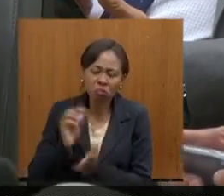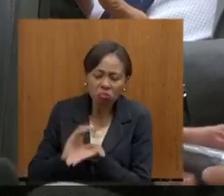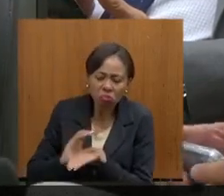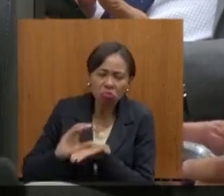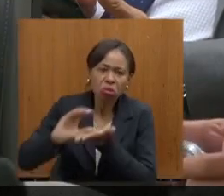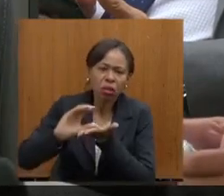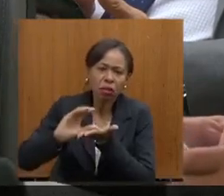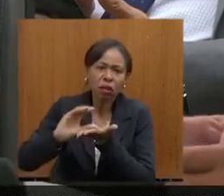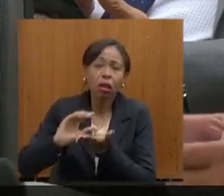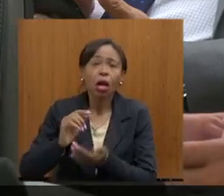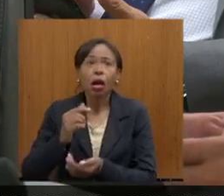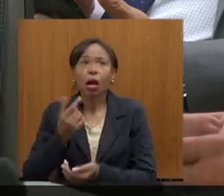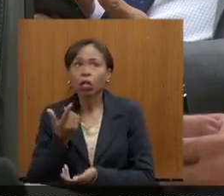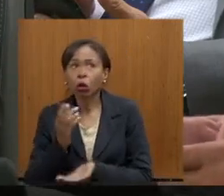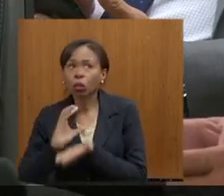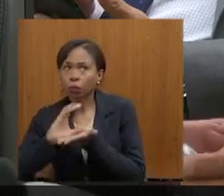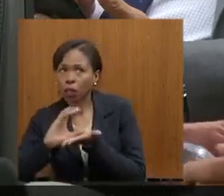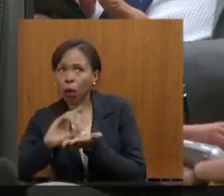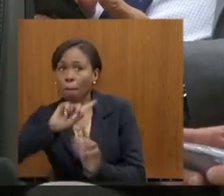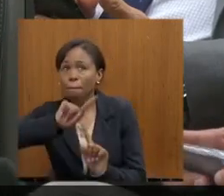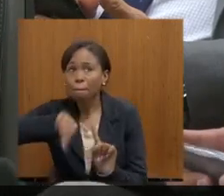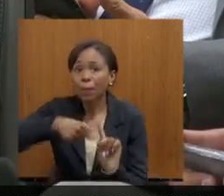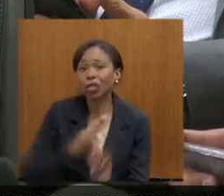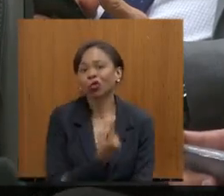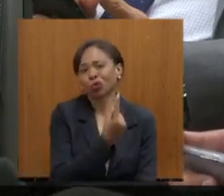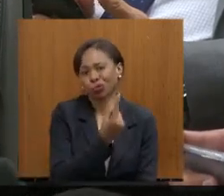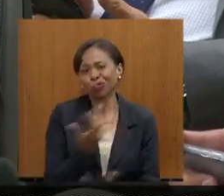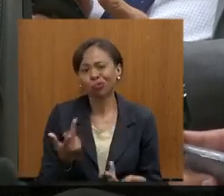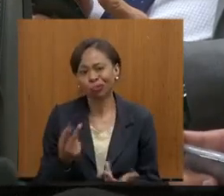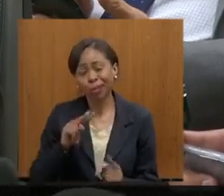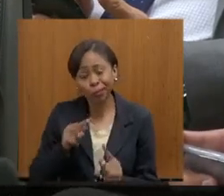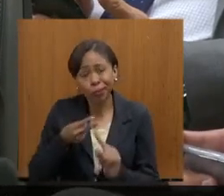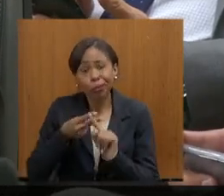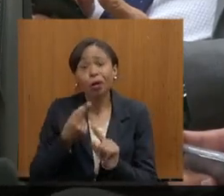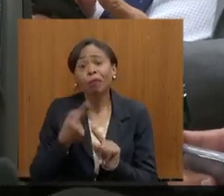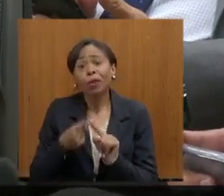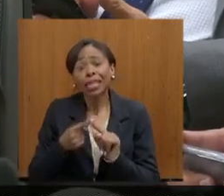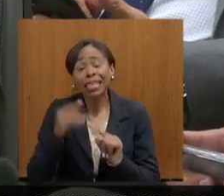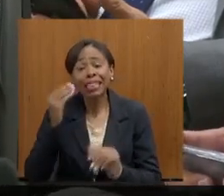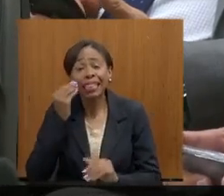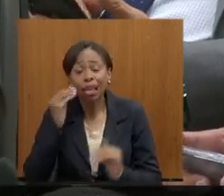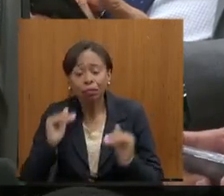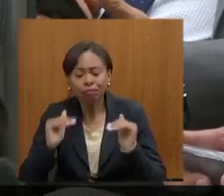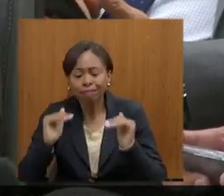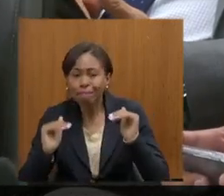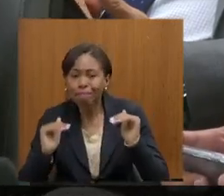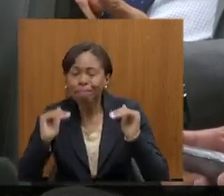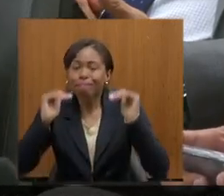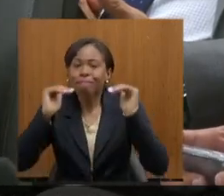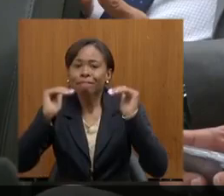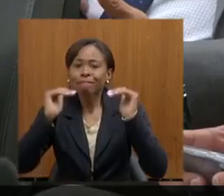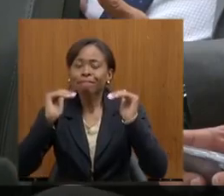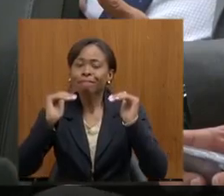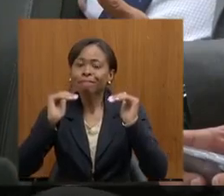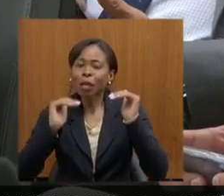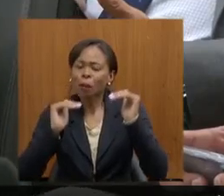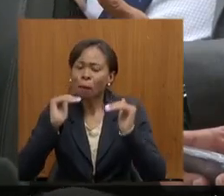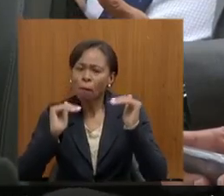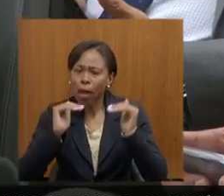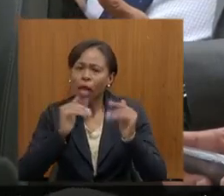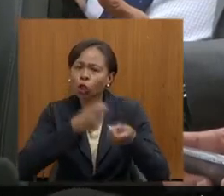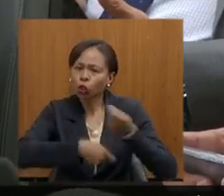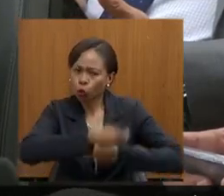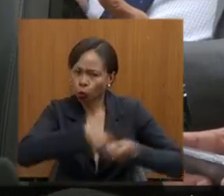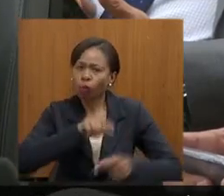depressão mais uma vez e Isso é apenas para chegar na média do mercado então é o foco de